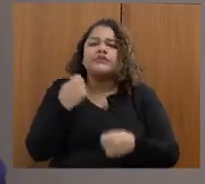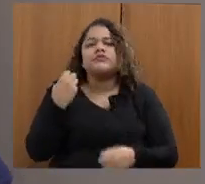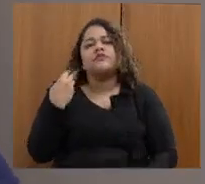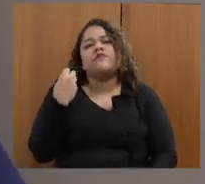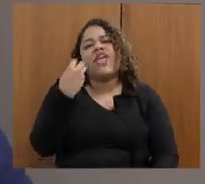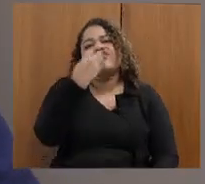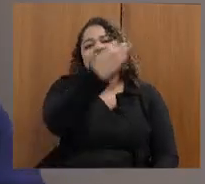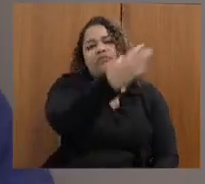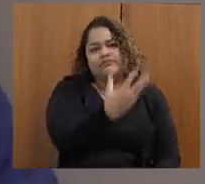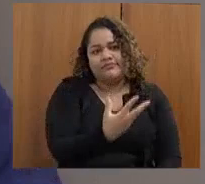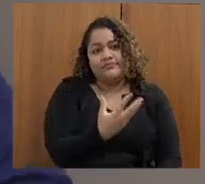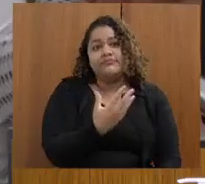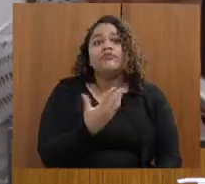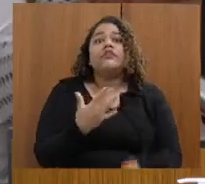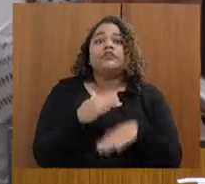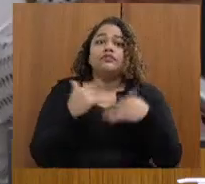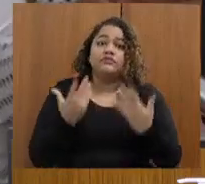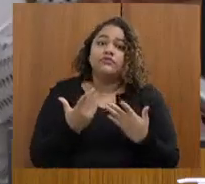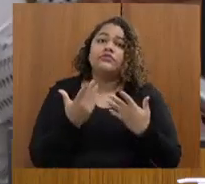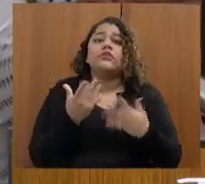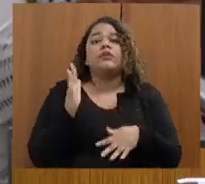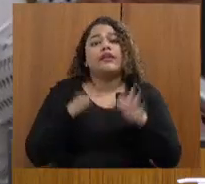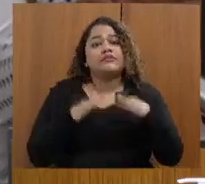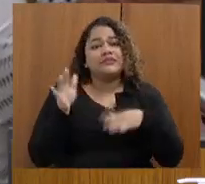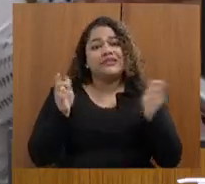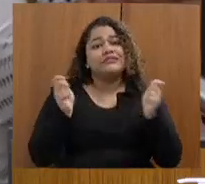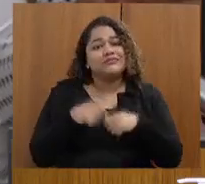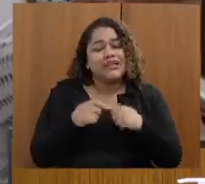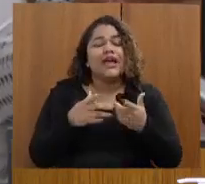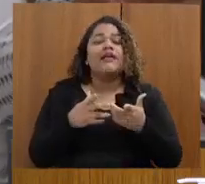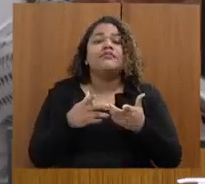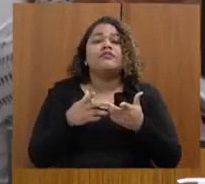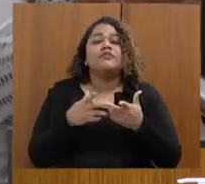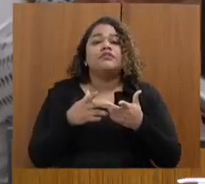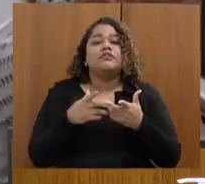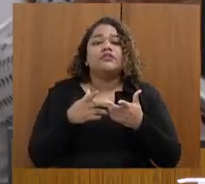nós poderíamos termos aí a descentralização